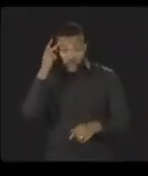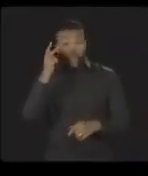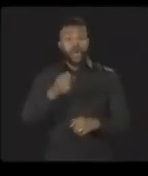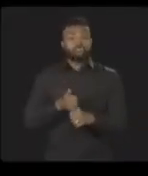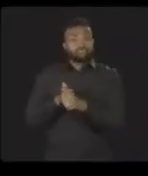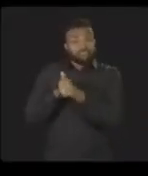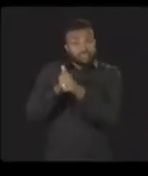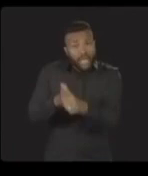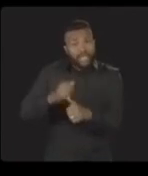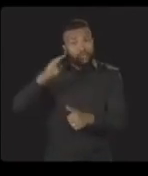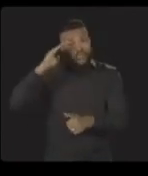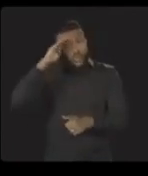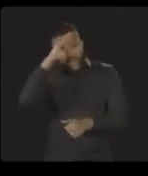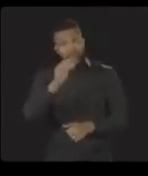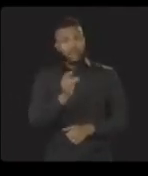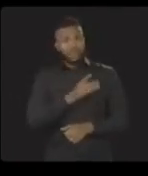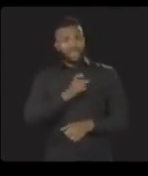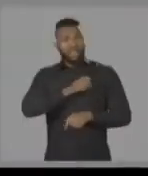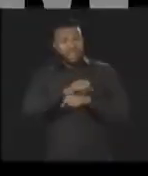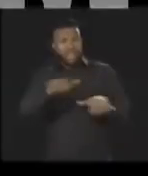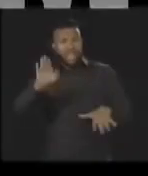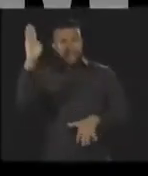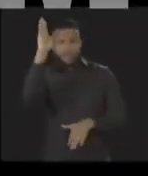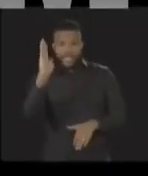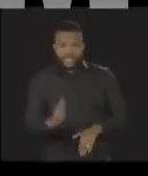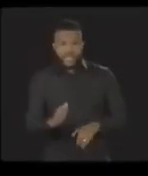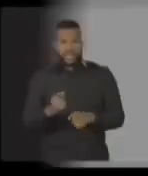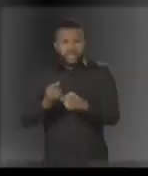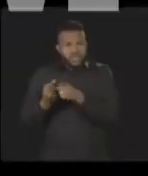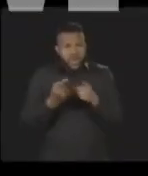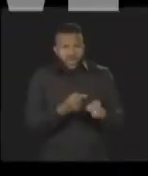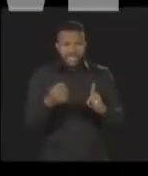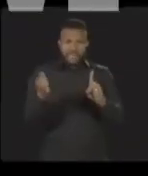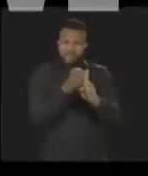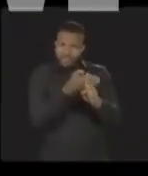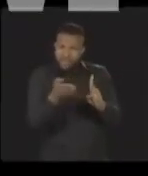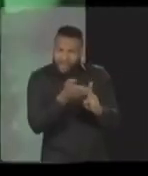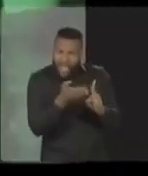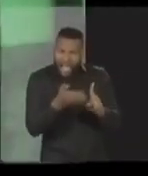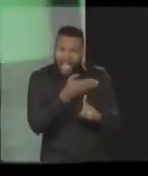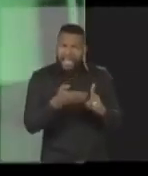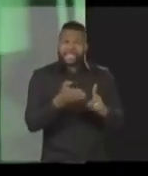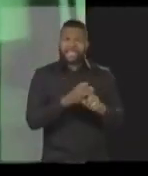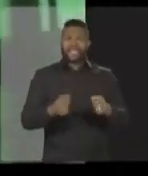Seguidores de Bolsonaro espalham o terror pelo Brasil. Perseguem, agridem